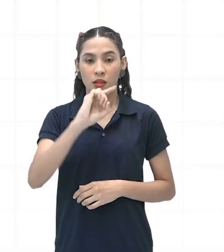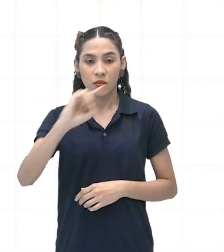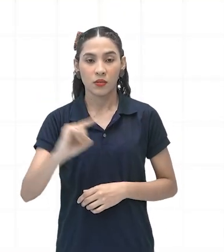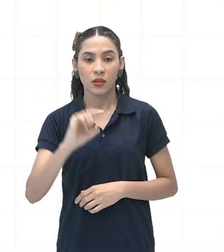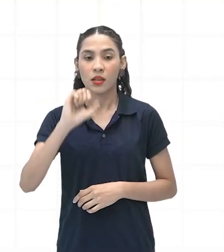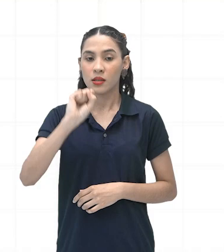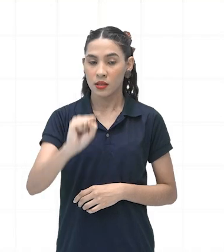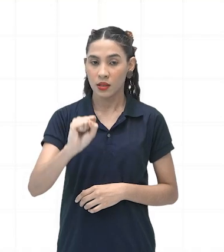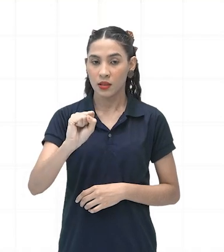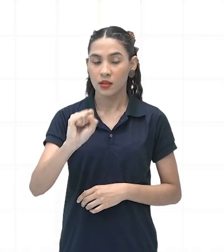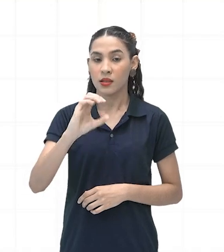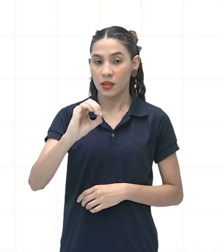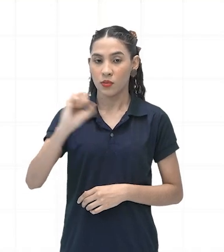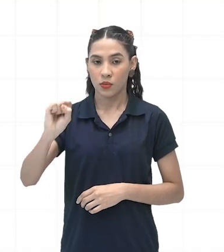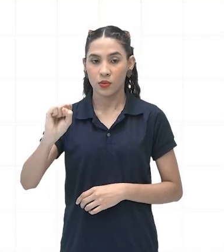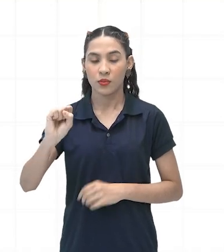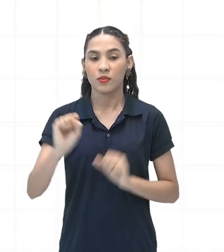coisa que